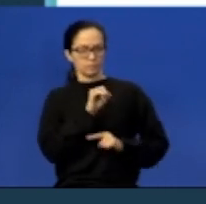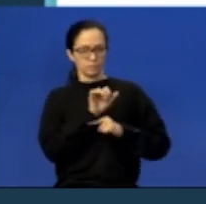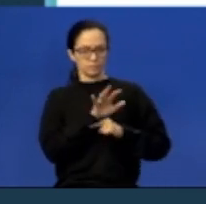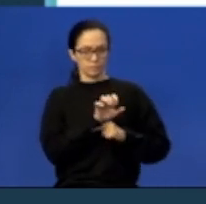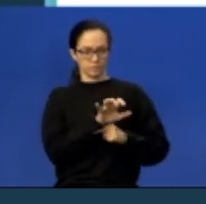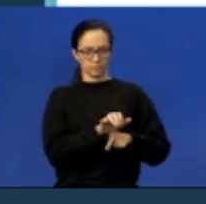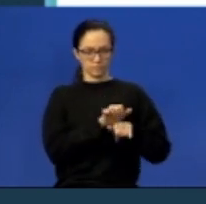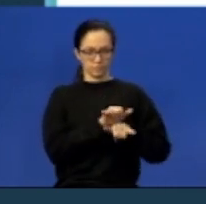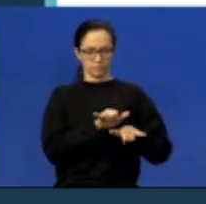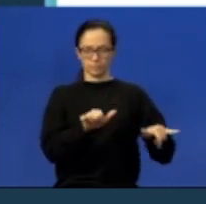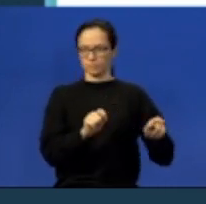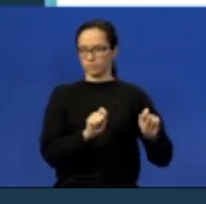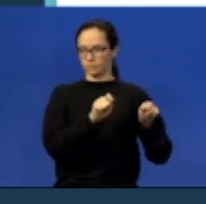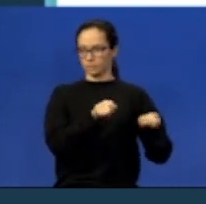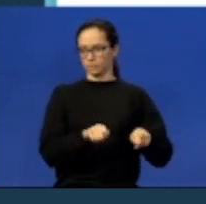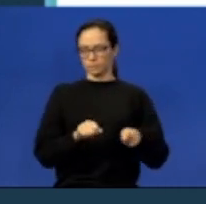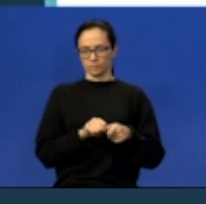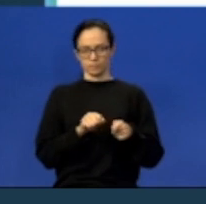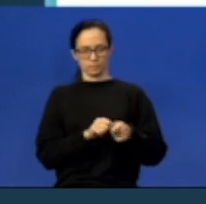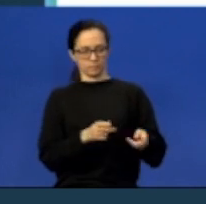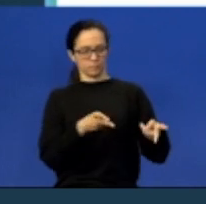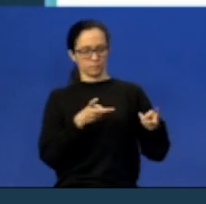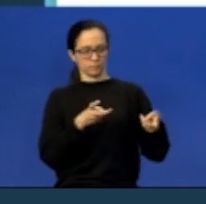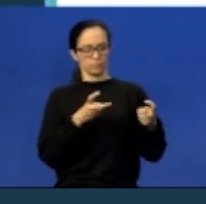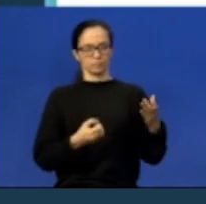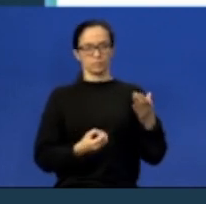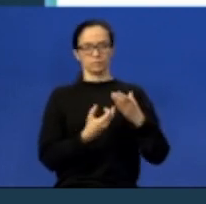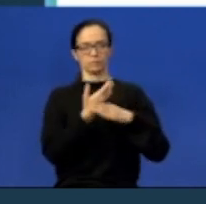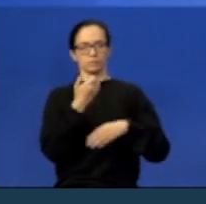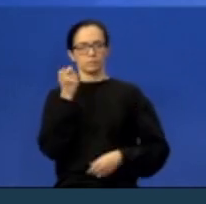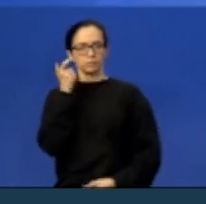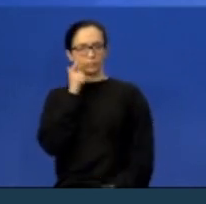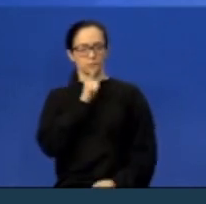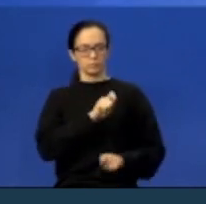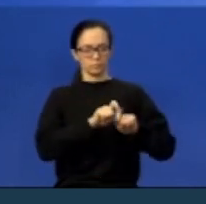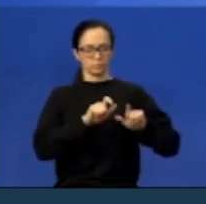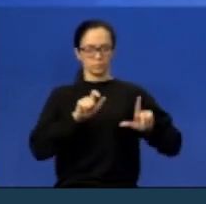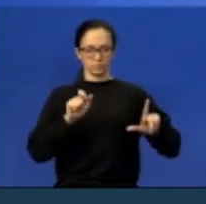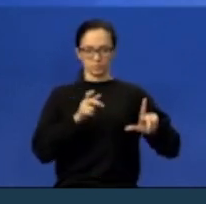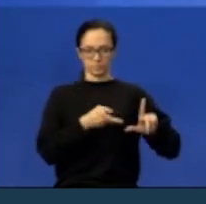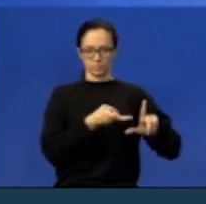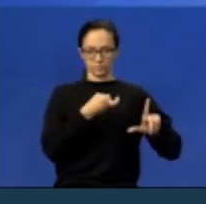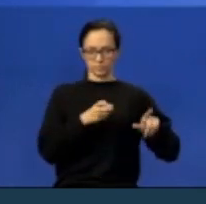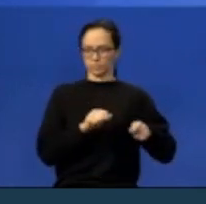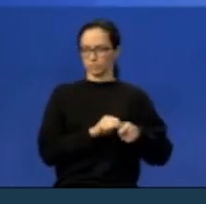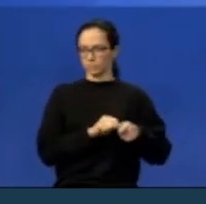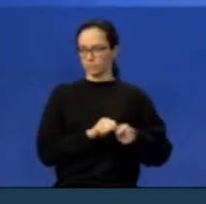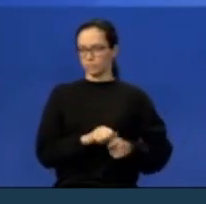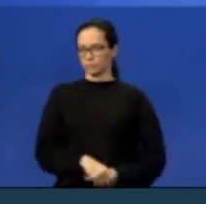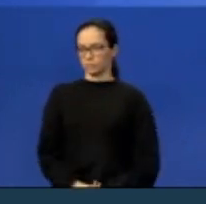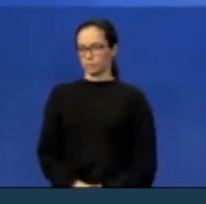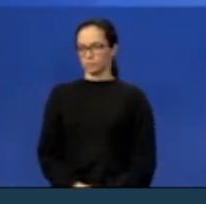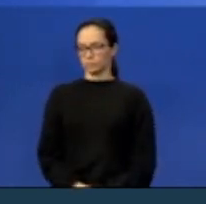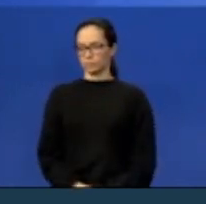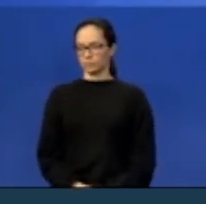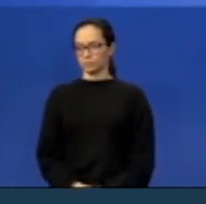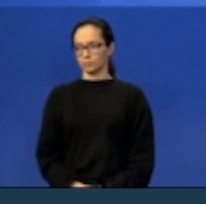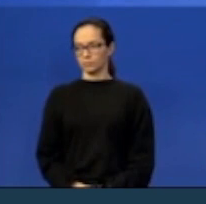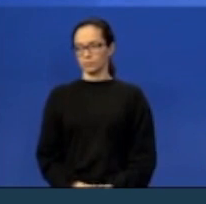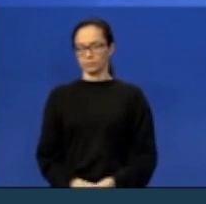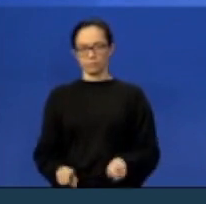uma corrente elétrica alternada, elas vibram, produzindo, portanto, o ultrassom. Nós temos alguns tipos